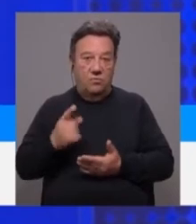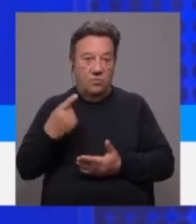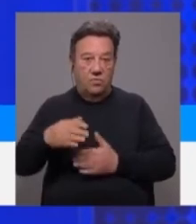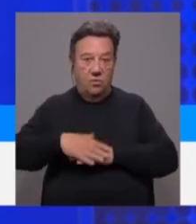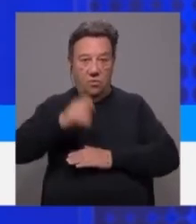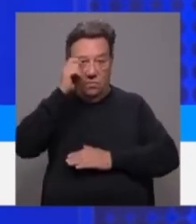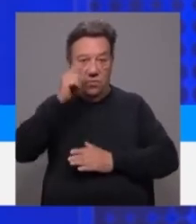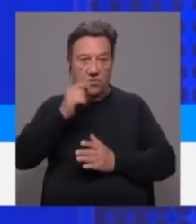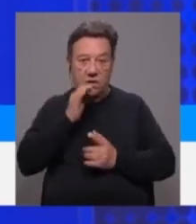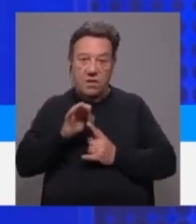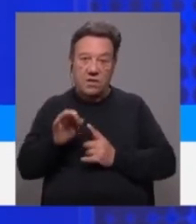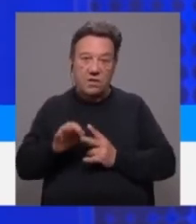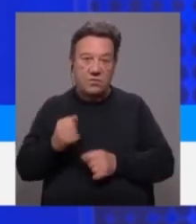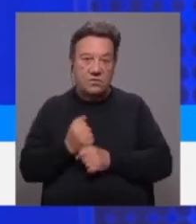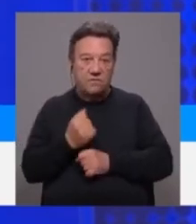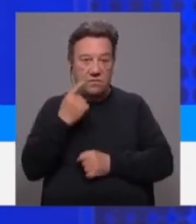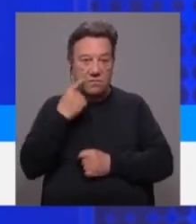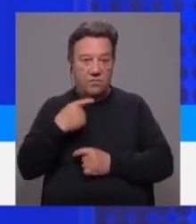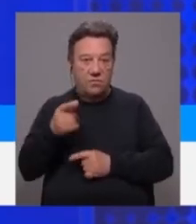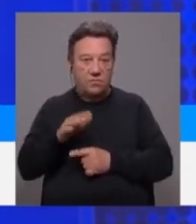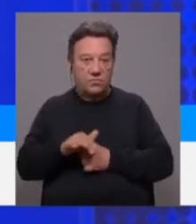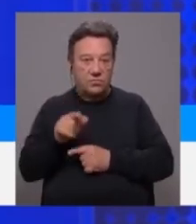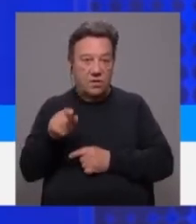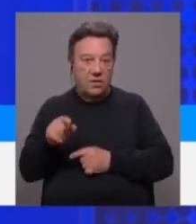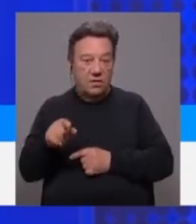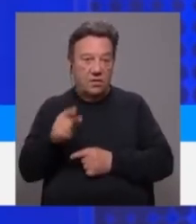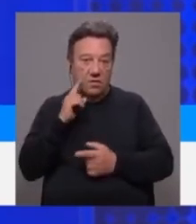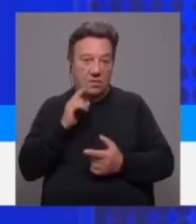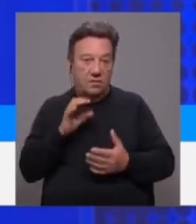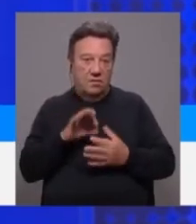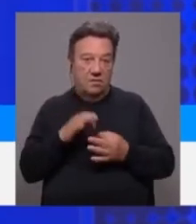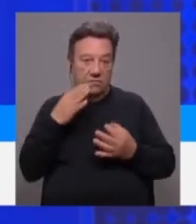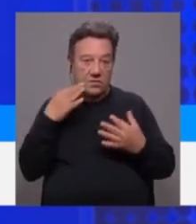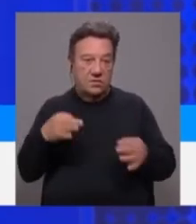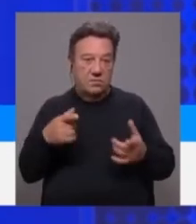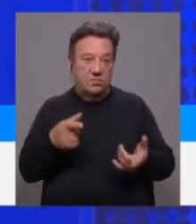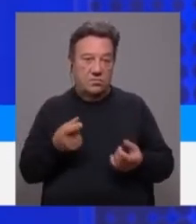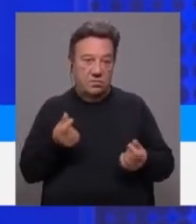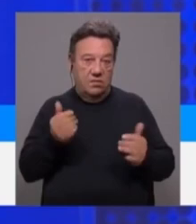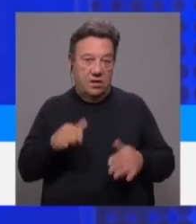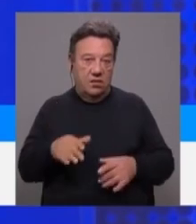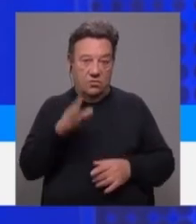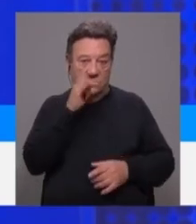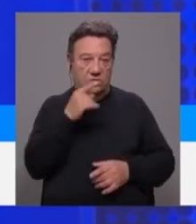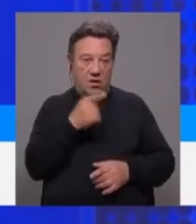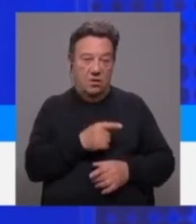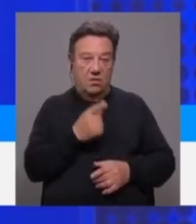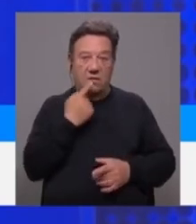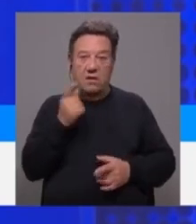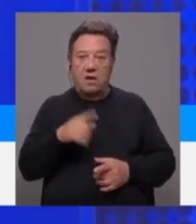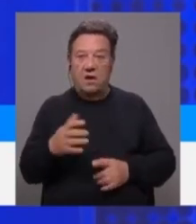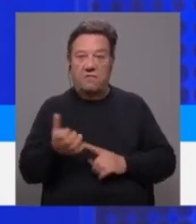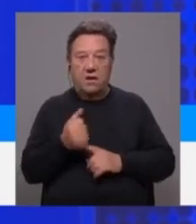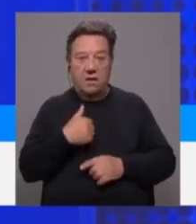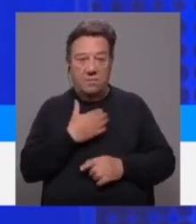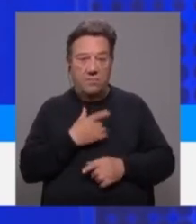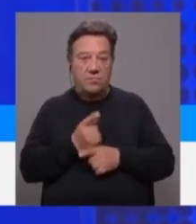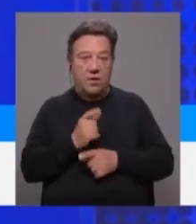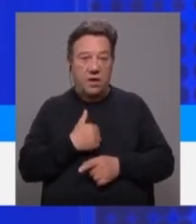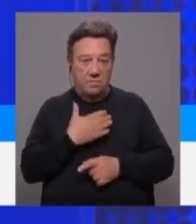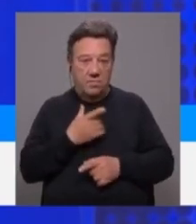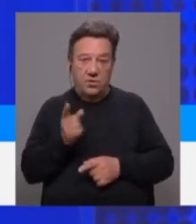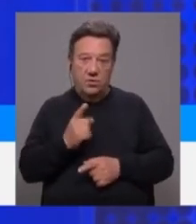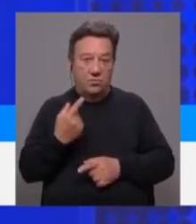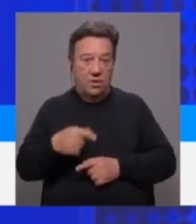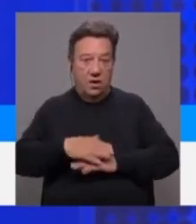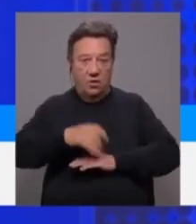a cumprir os indicadores de serviço público postal e é relativamente simples e barato ao estado que ia ver a empresa até porque a